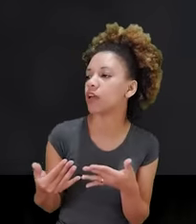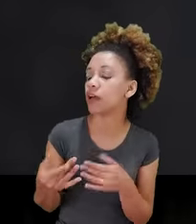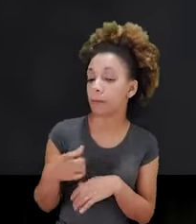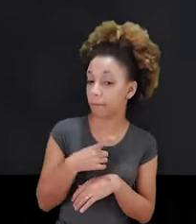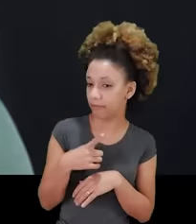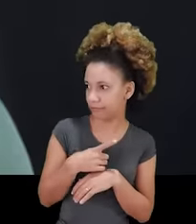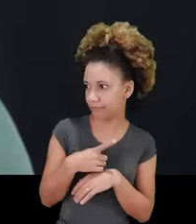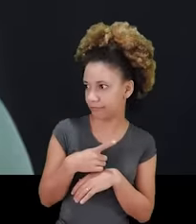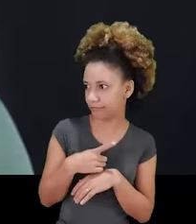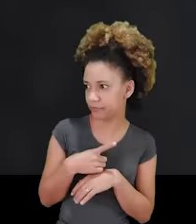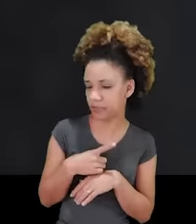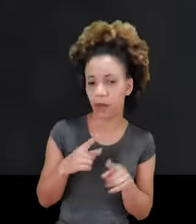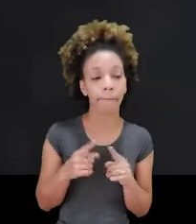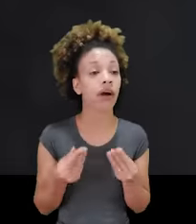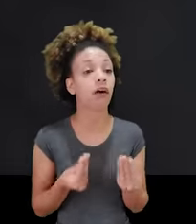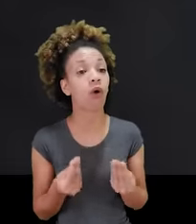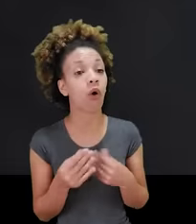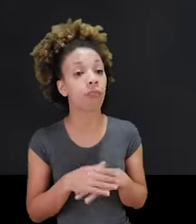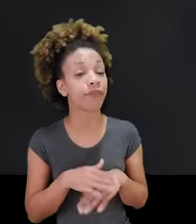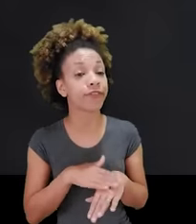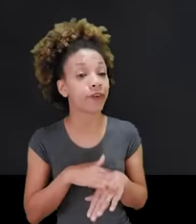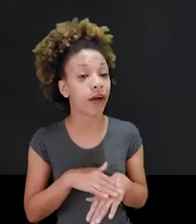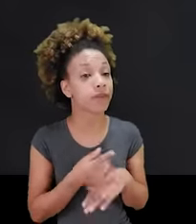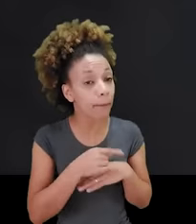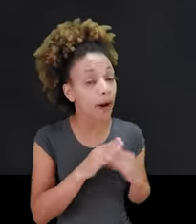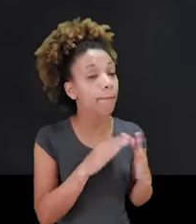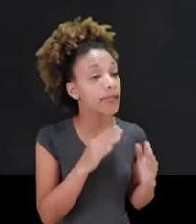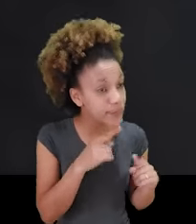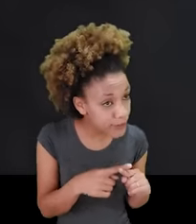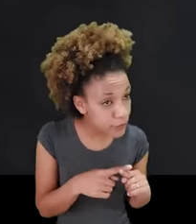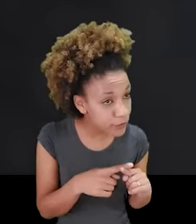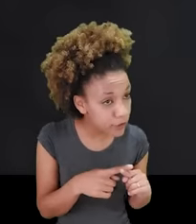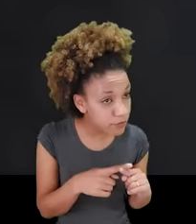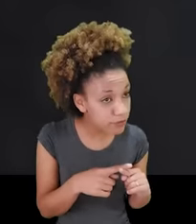algum sítio. Sim. Olha, como é que se vai para a igreja? E então,